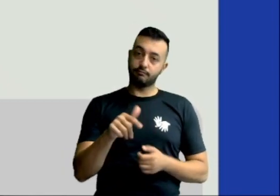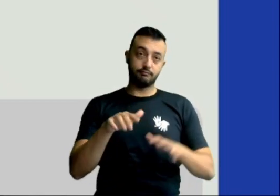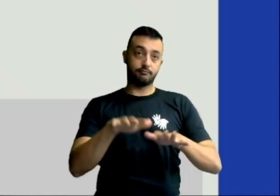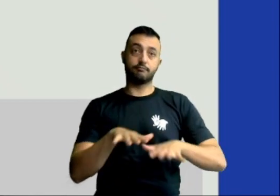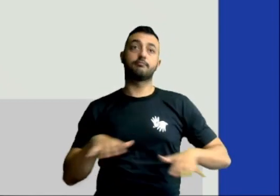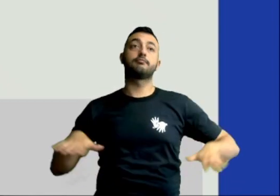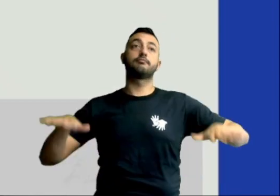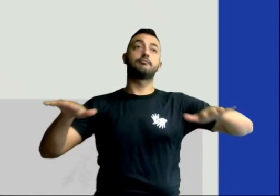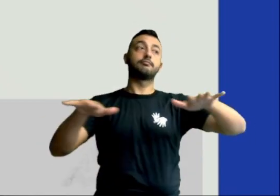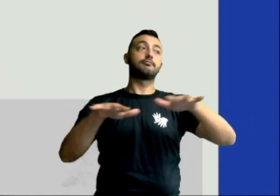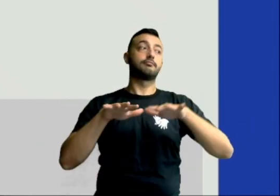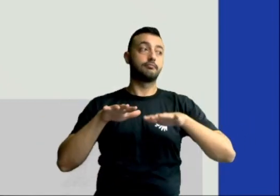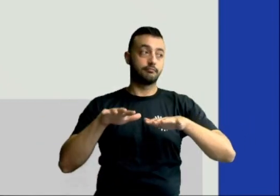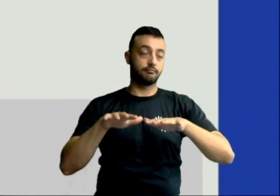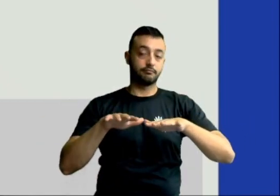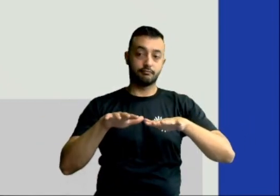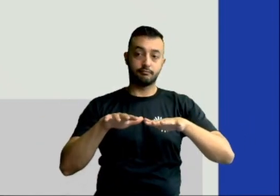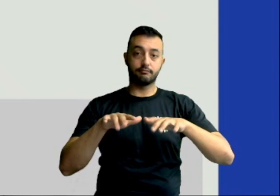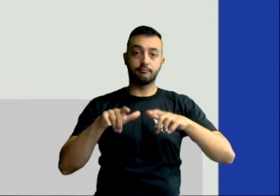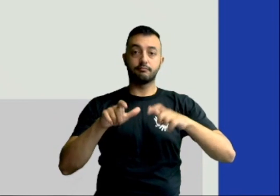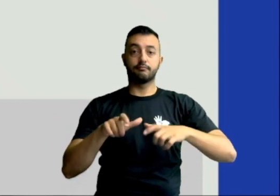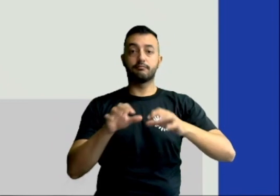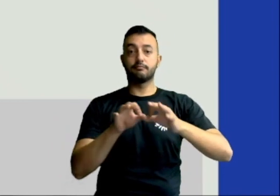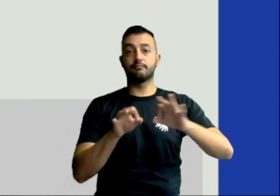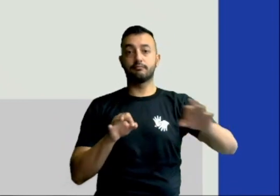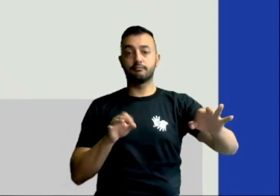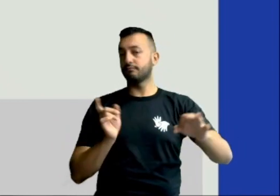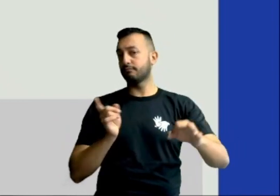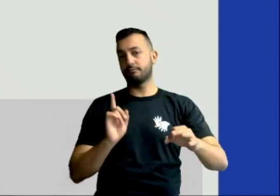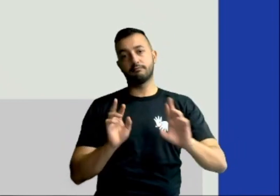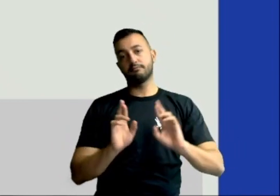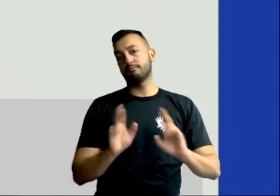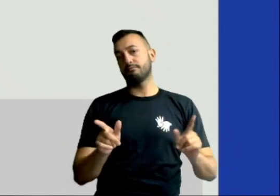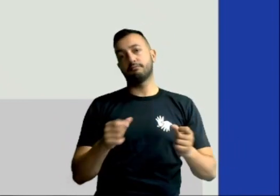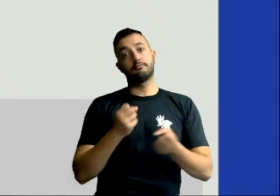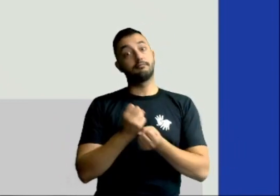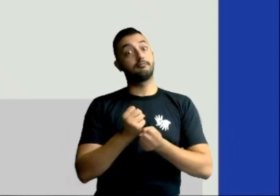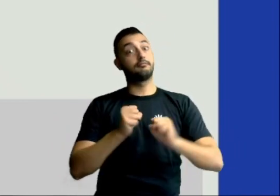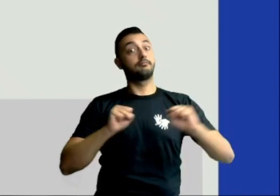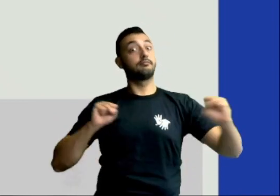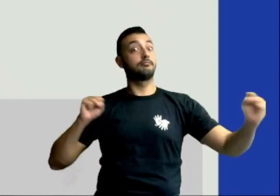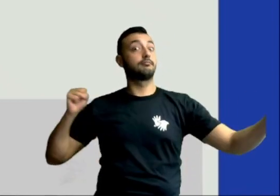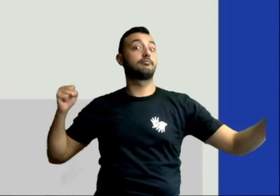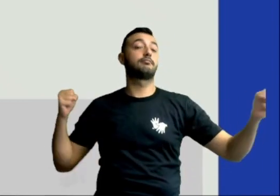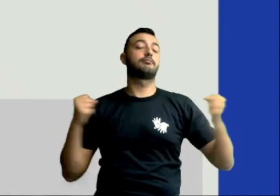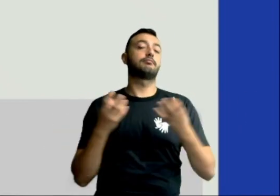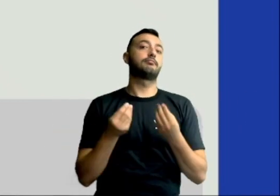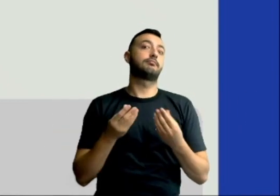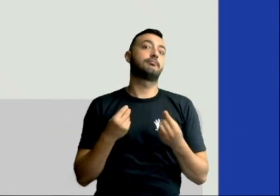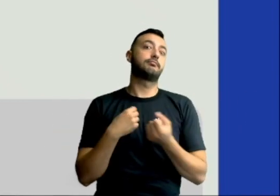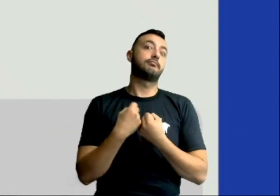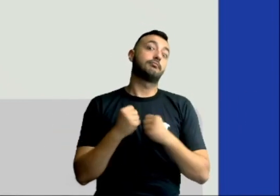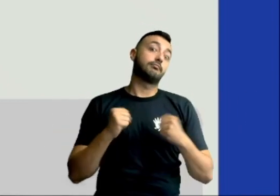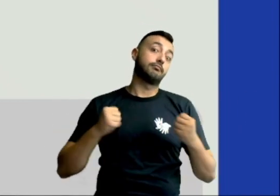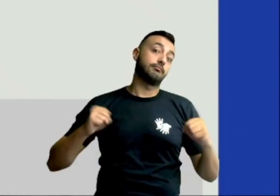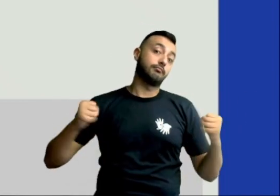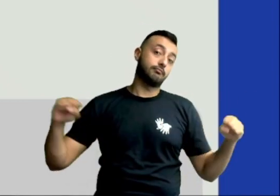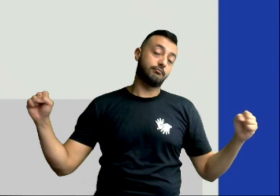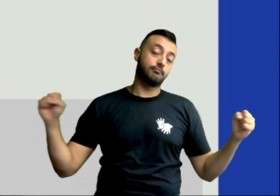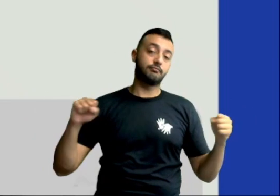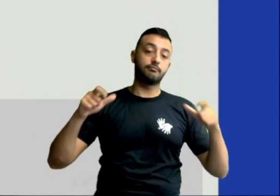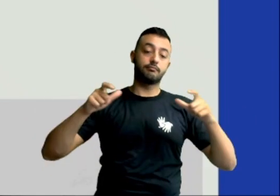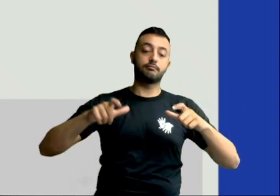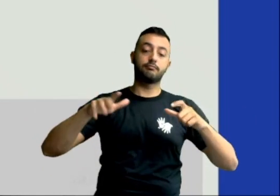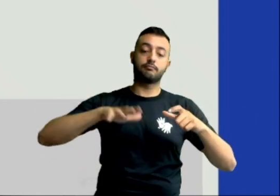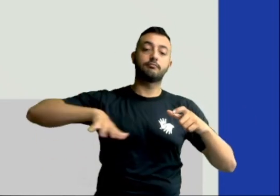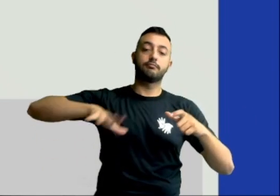território o que a gente é conhece hoje era algo muito maior é bem extenso né o território de